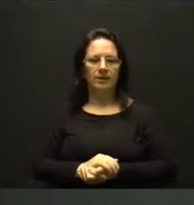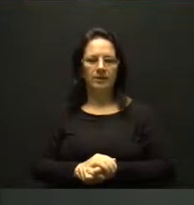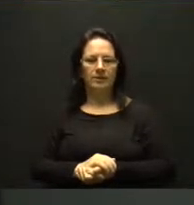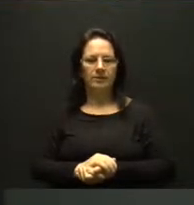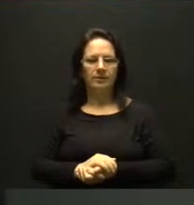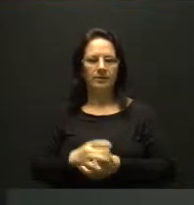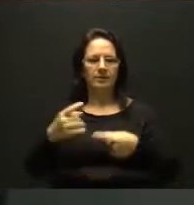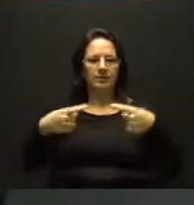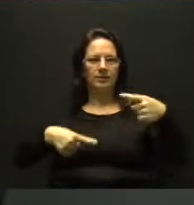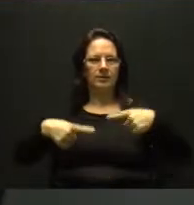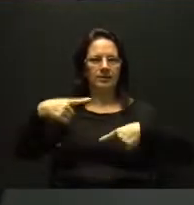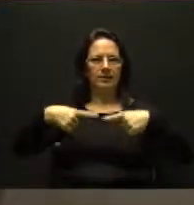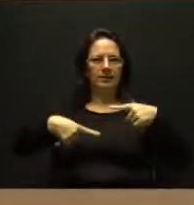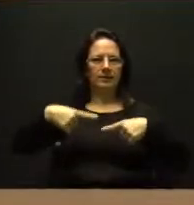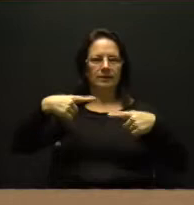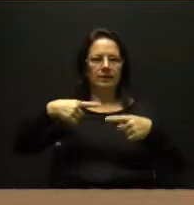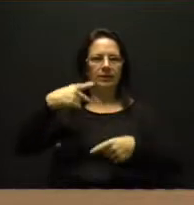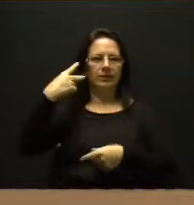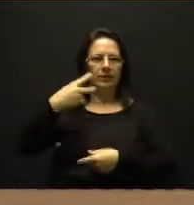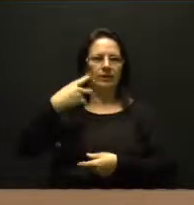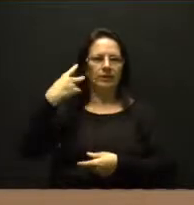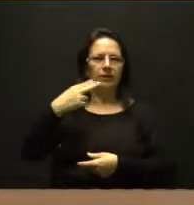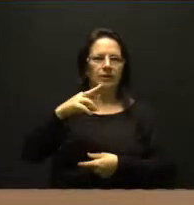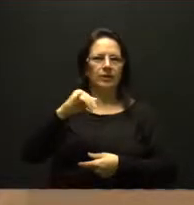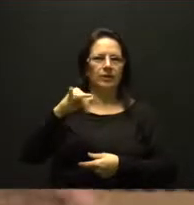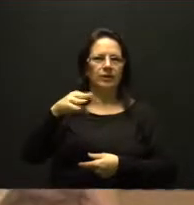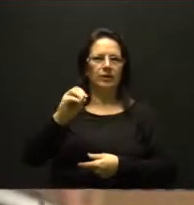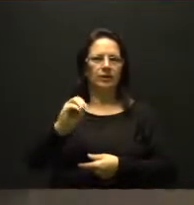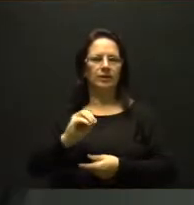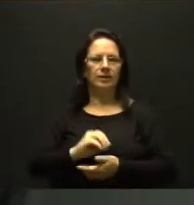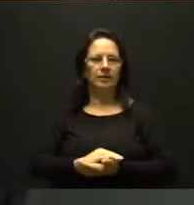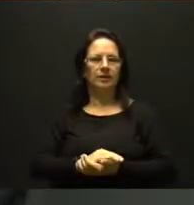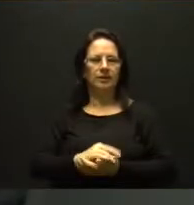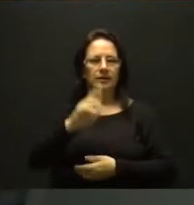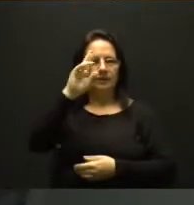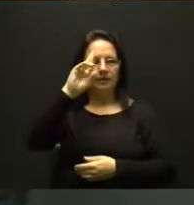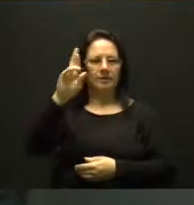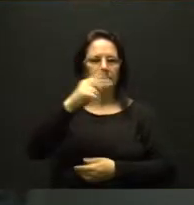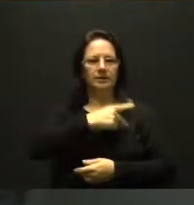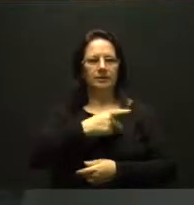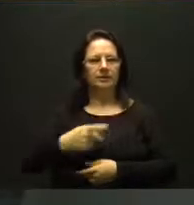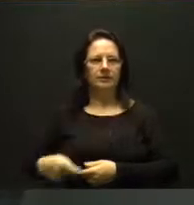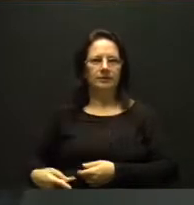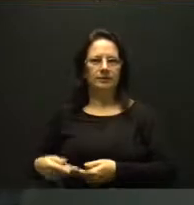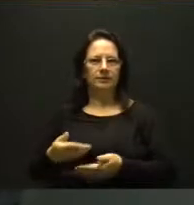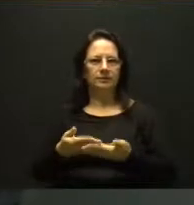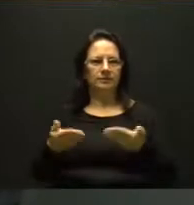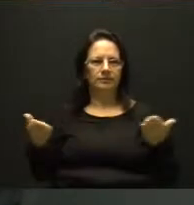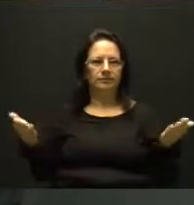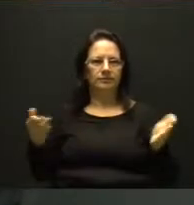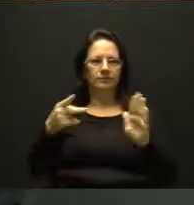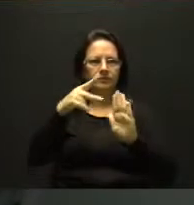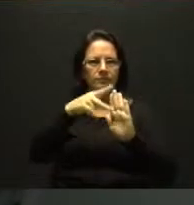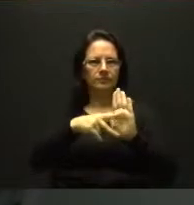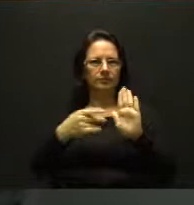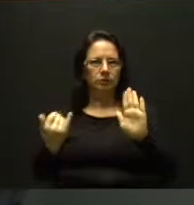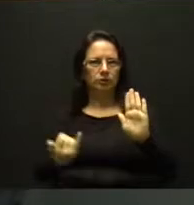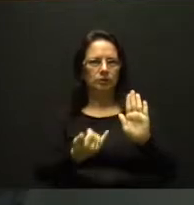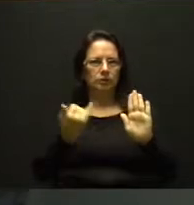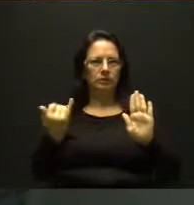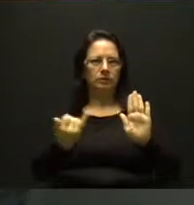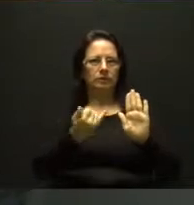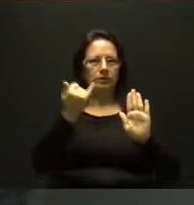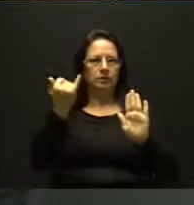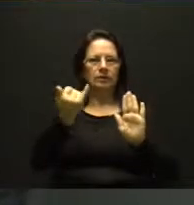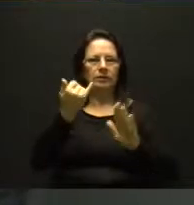em discussão com a palavra dor de cada mão senhor presidente e nobres pares projeto de suma importância para